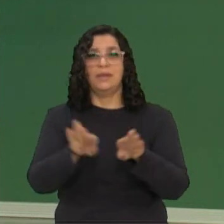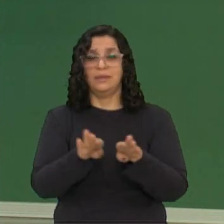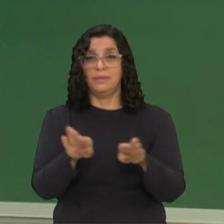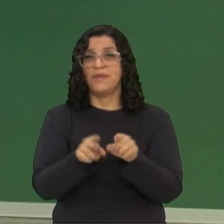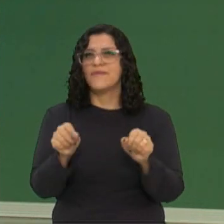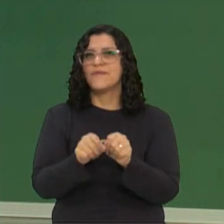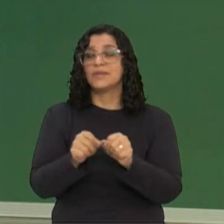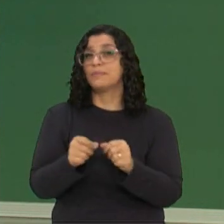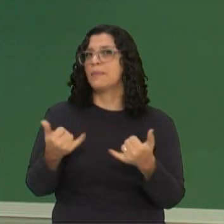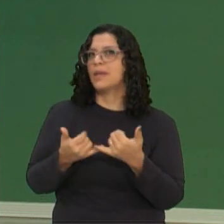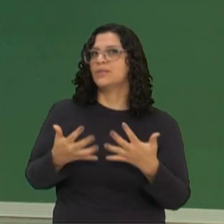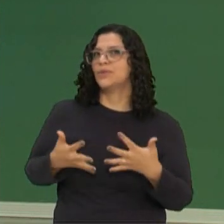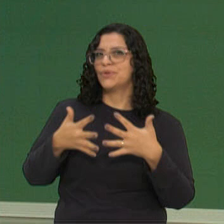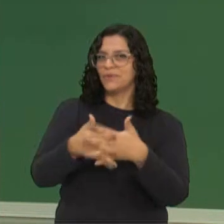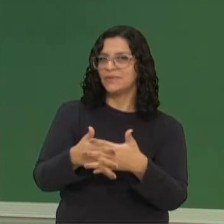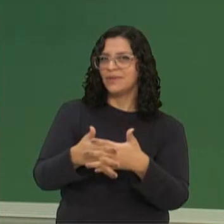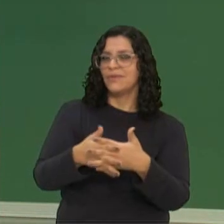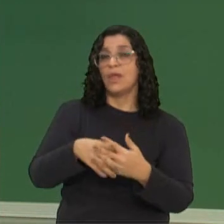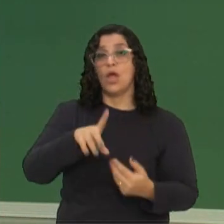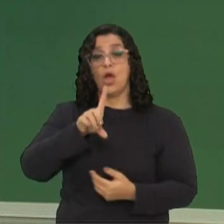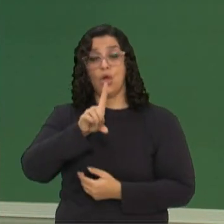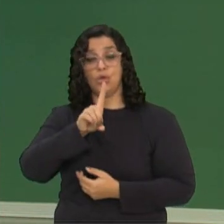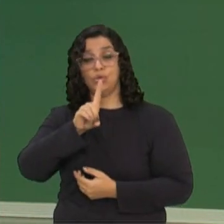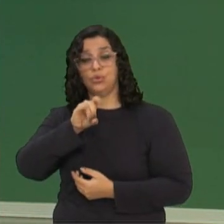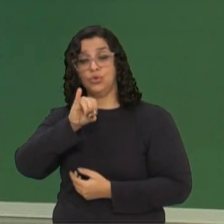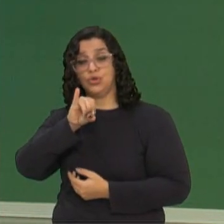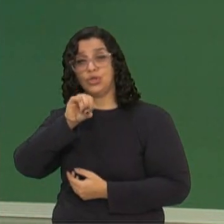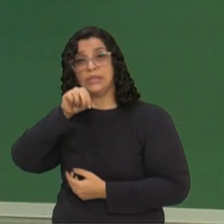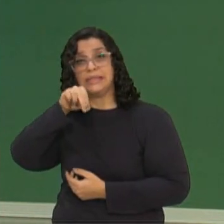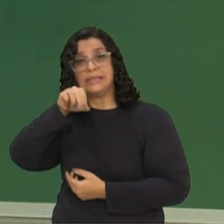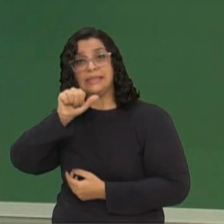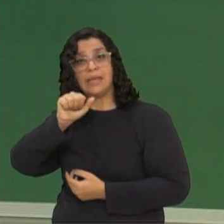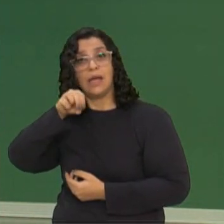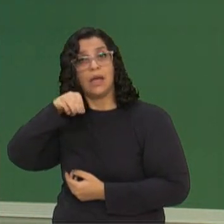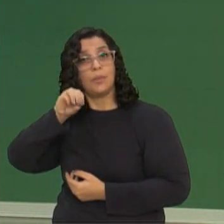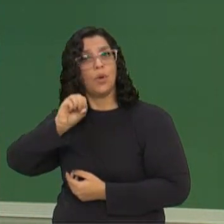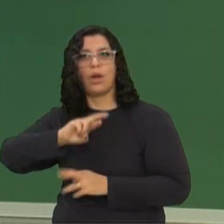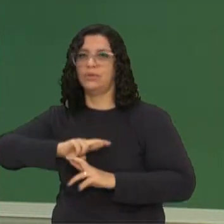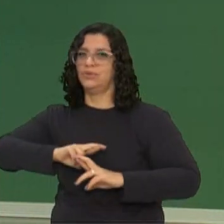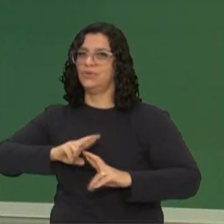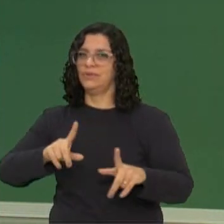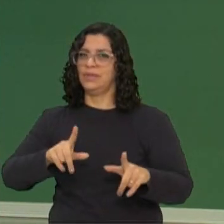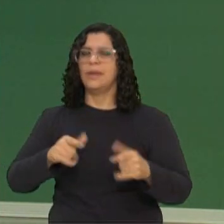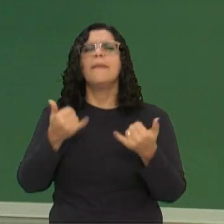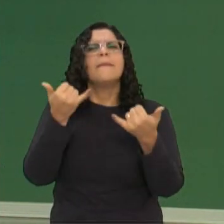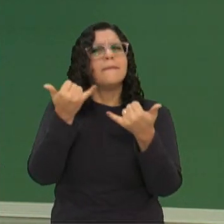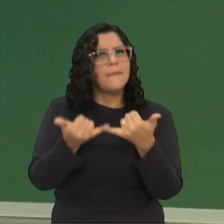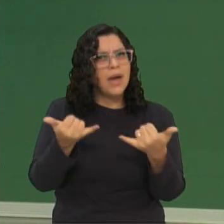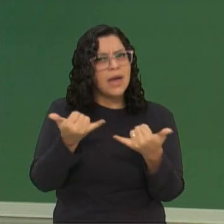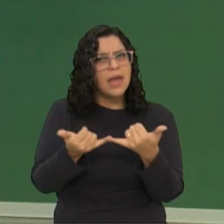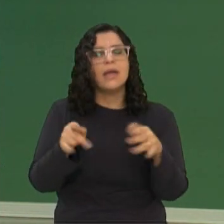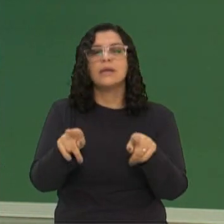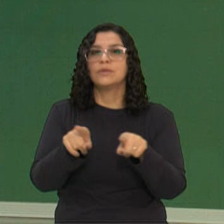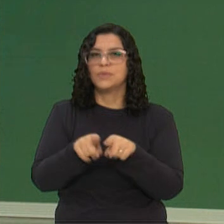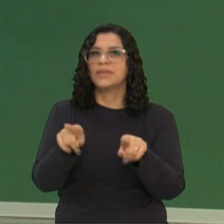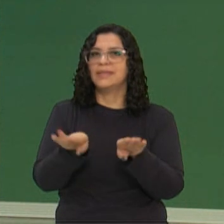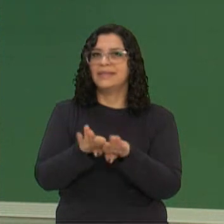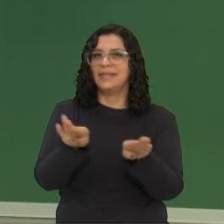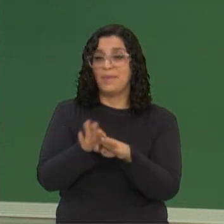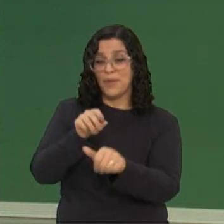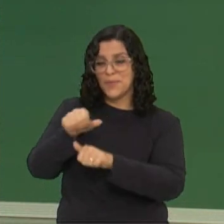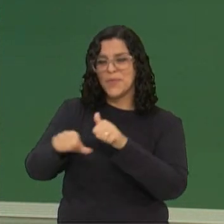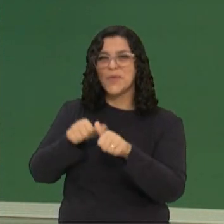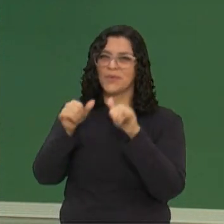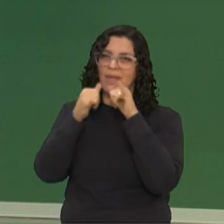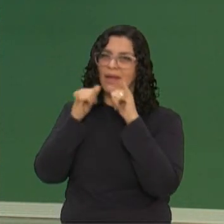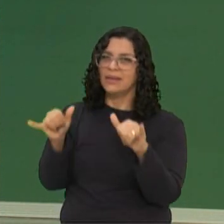Existe uma confusão entre o dínamo e o alternador, né? Os dois têm assim um princípio parecido, porque gera corrente